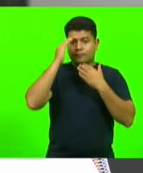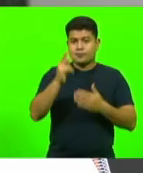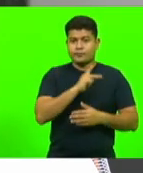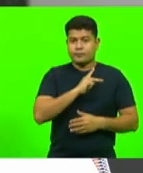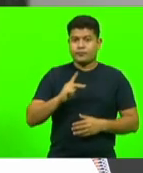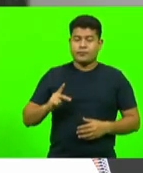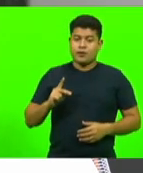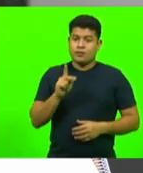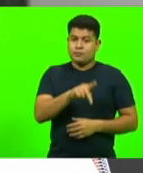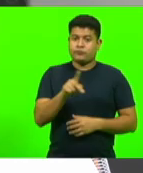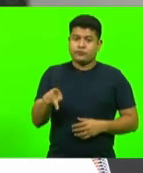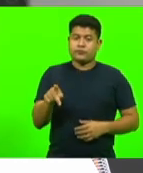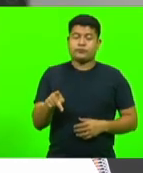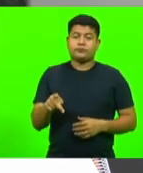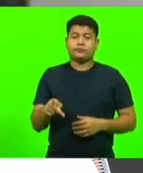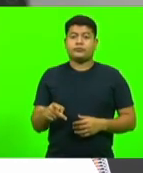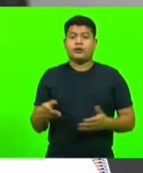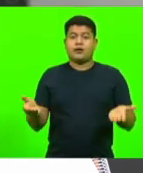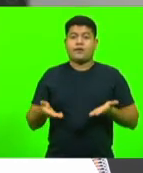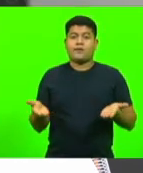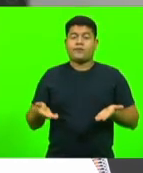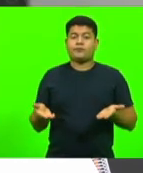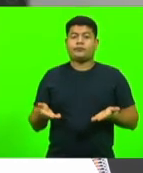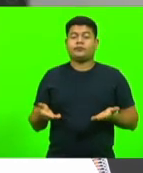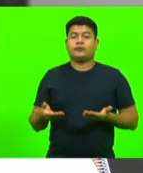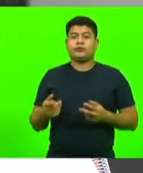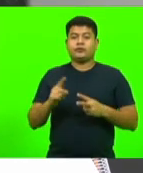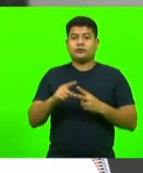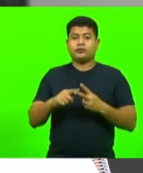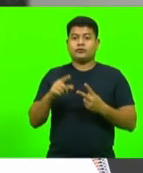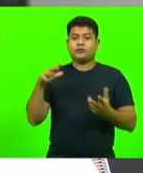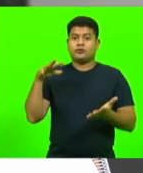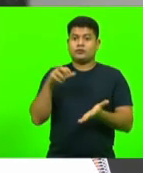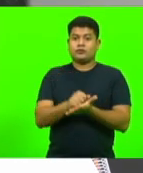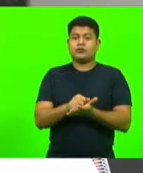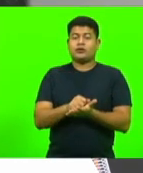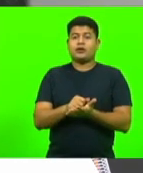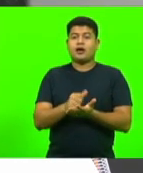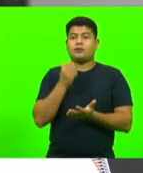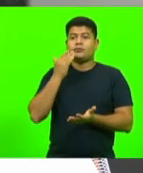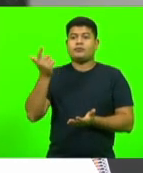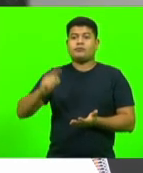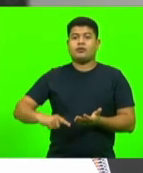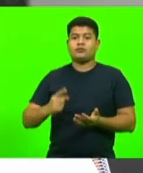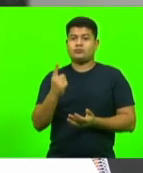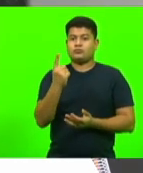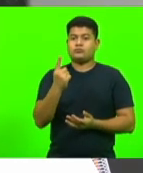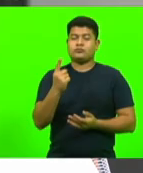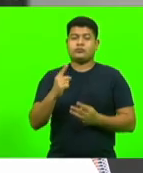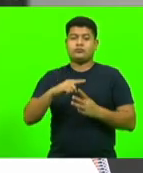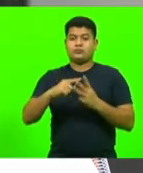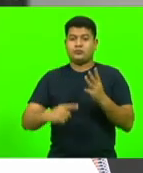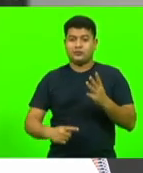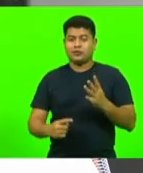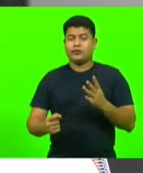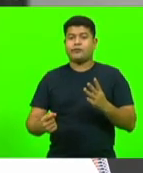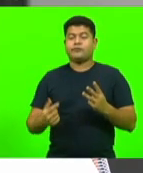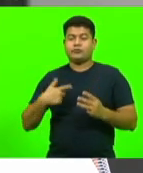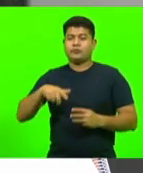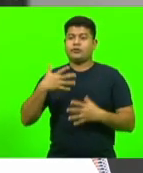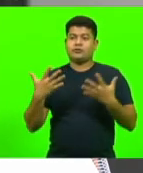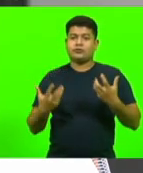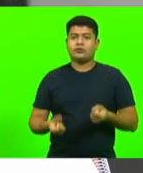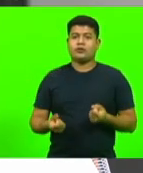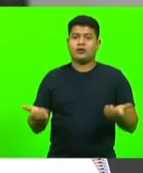temos dois inscritos e foi solicitado mais uma inscrição né do sindsaúde qual nós acatamos eu passo a palavra agora o